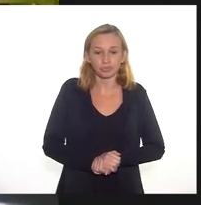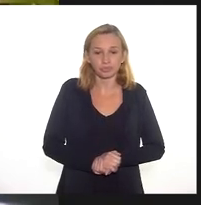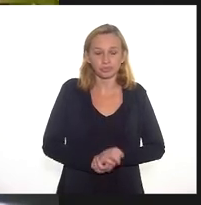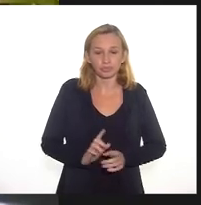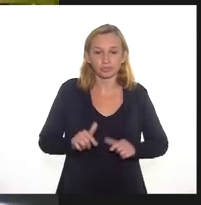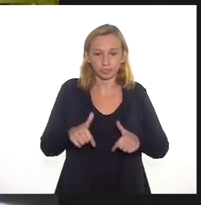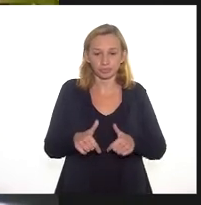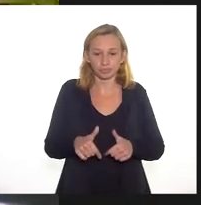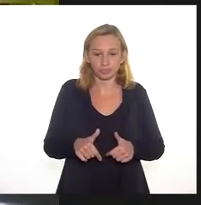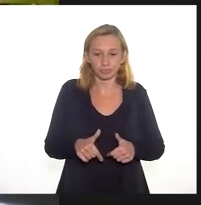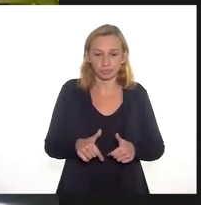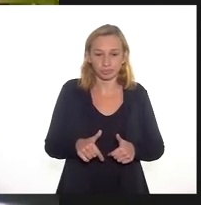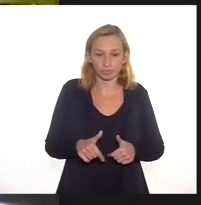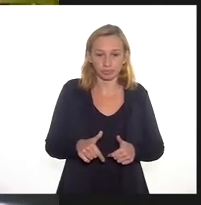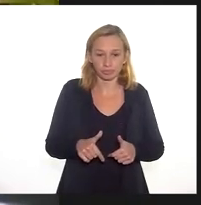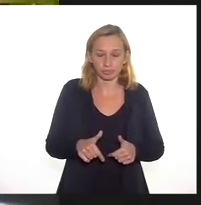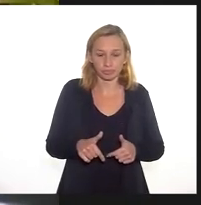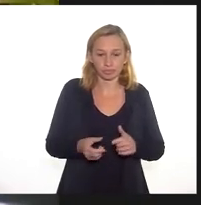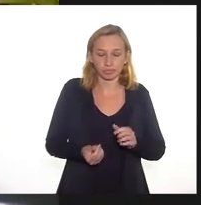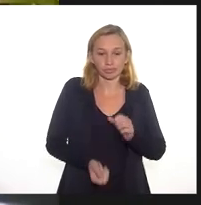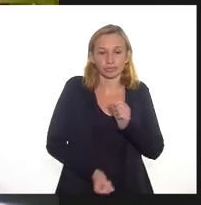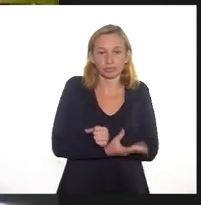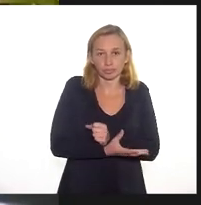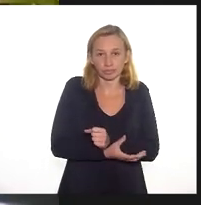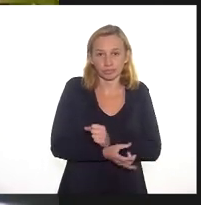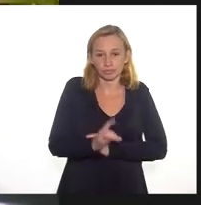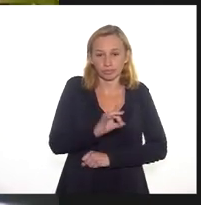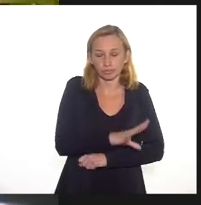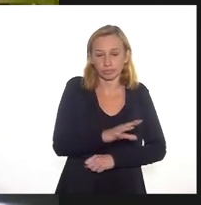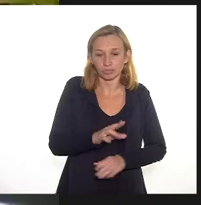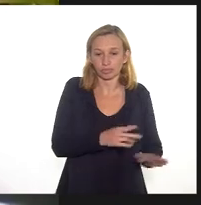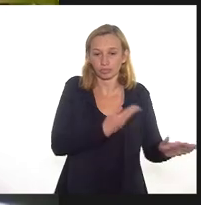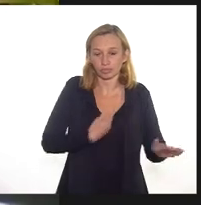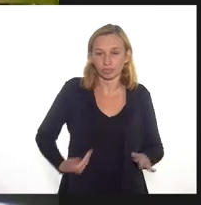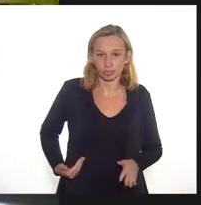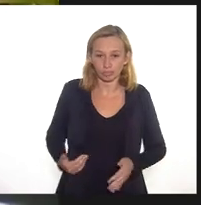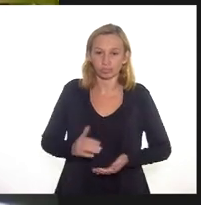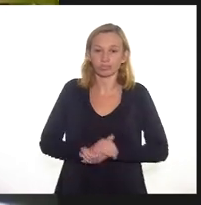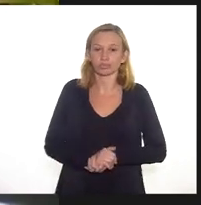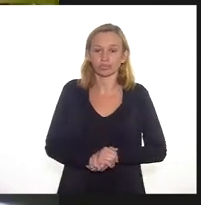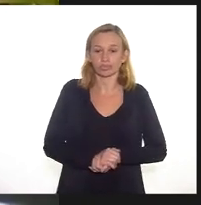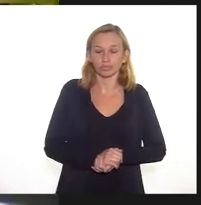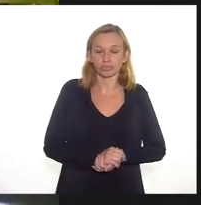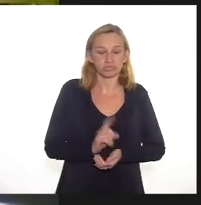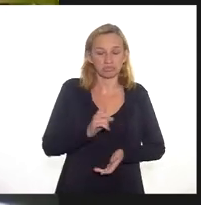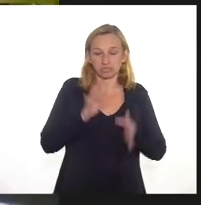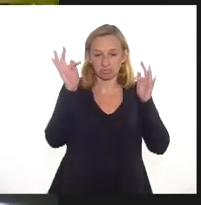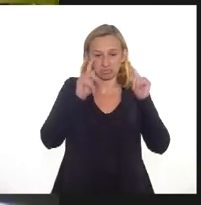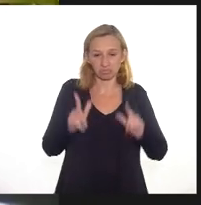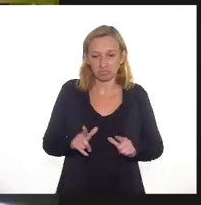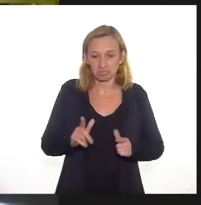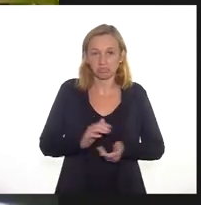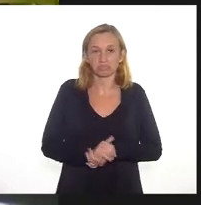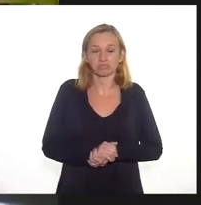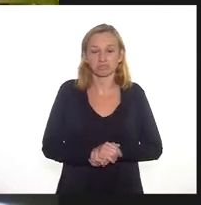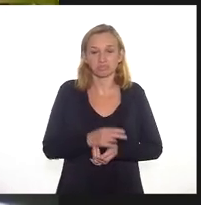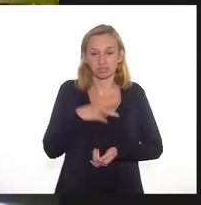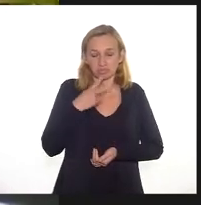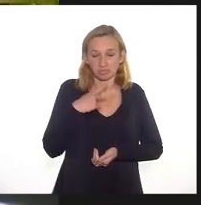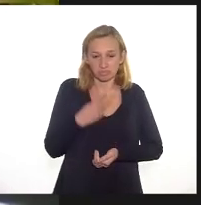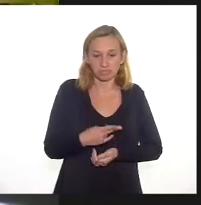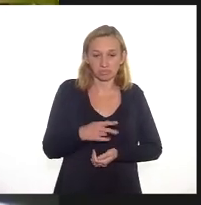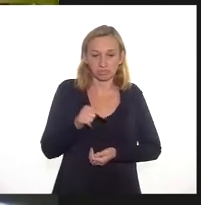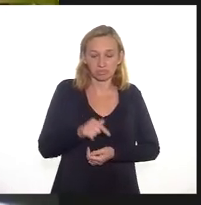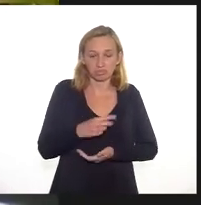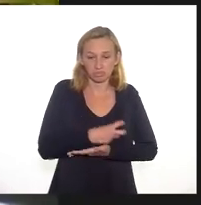ação extremamente corrupta dos últimos governadores. Não é com felicidade que falamos aqui